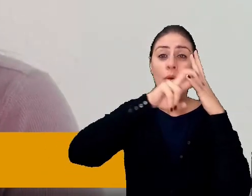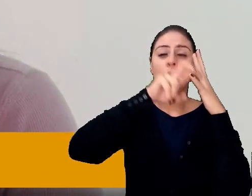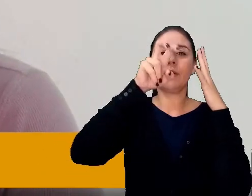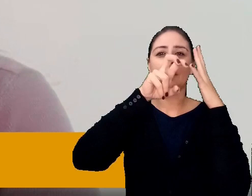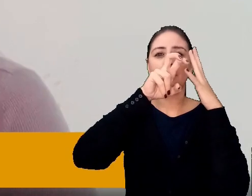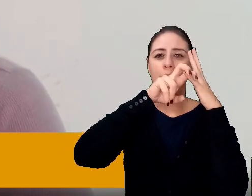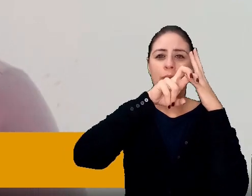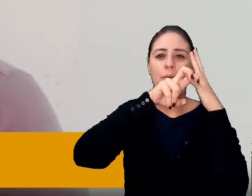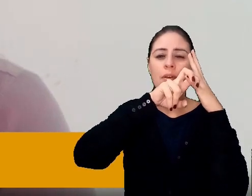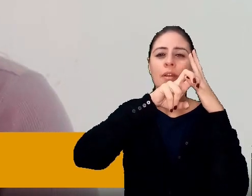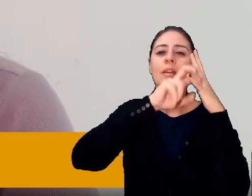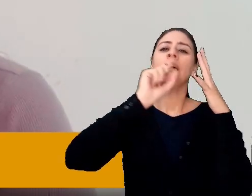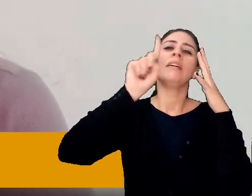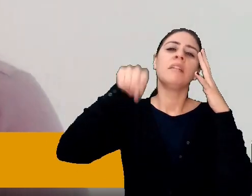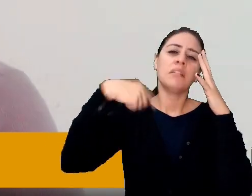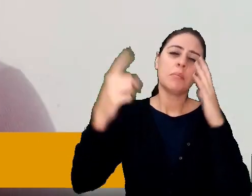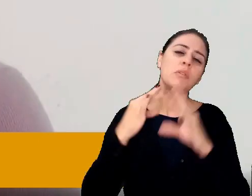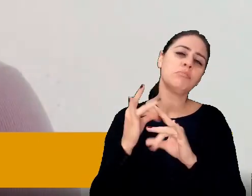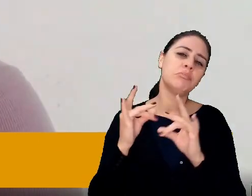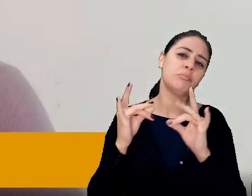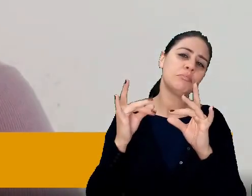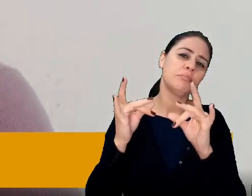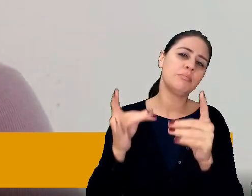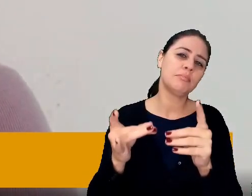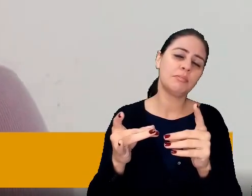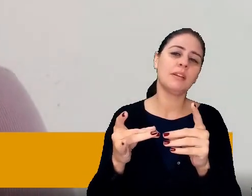saíram e ficaram nas copas das árvores para depois,